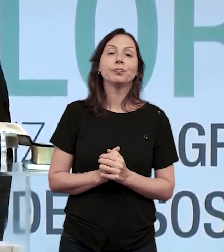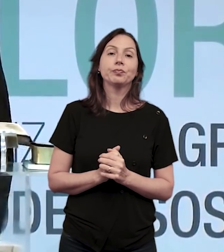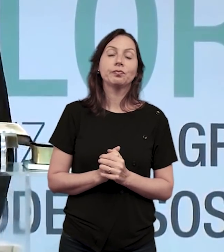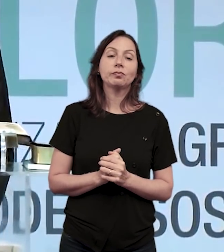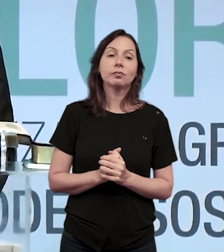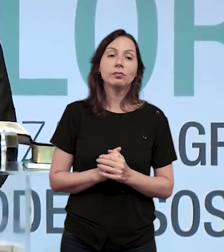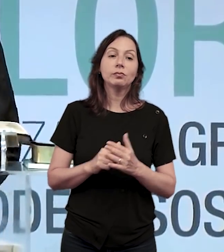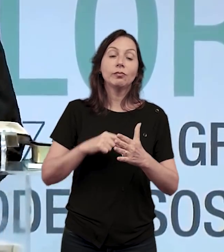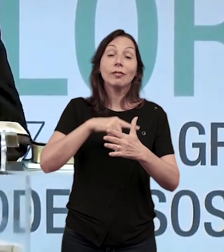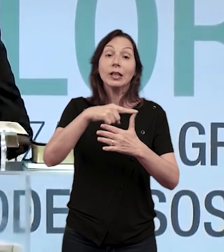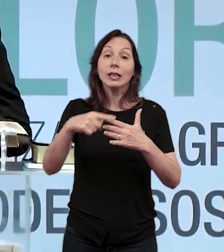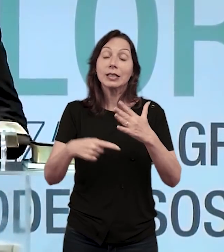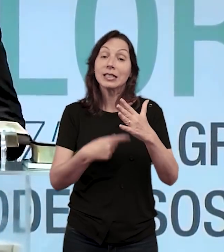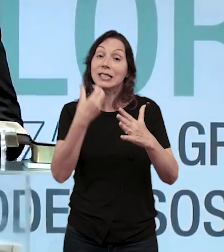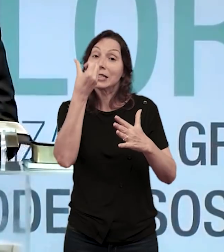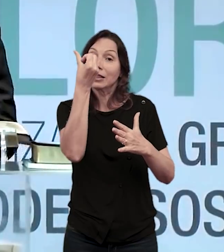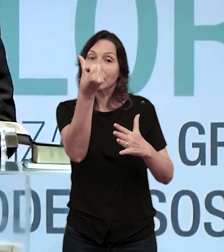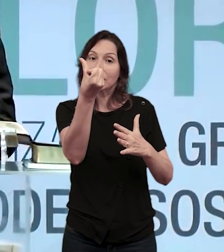Sexta lição: